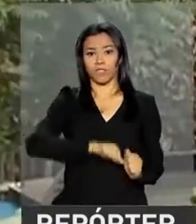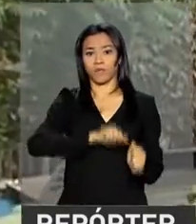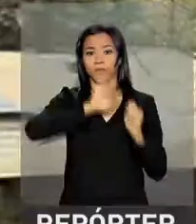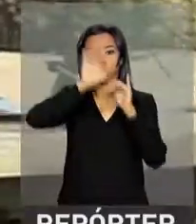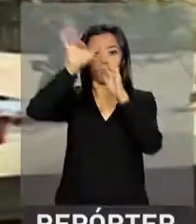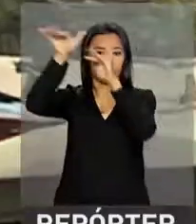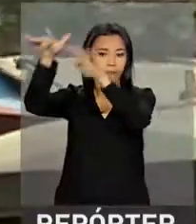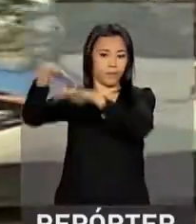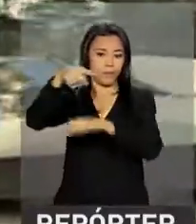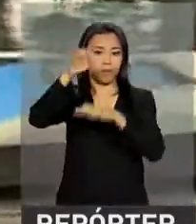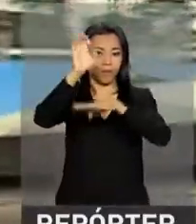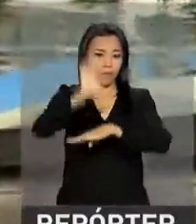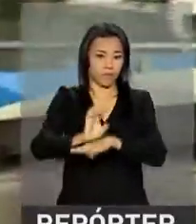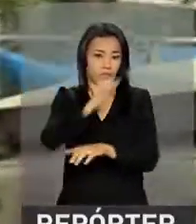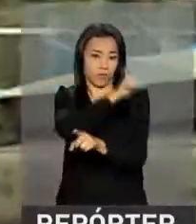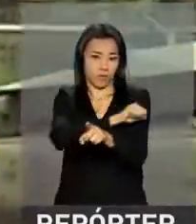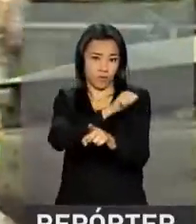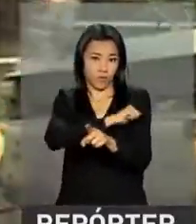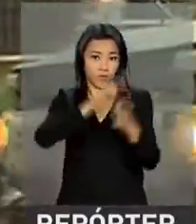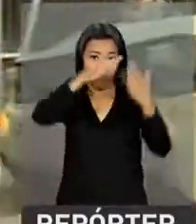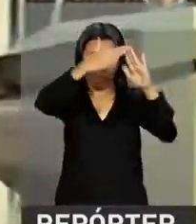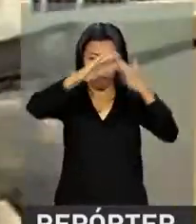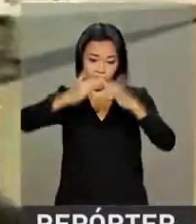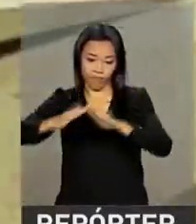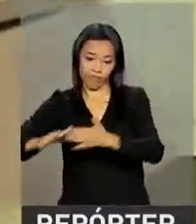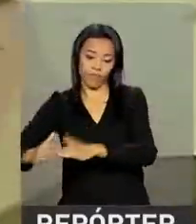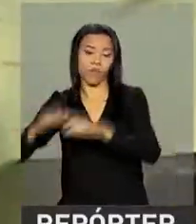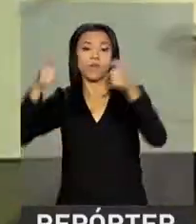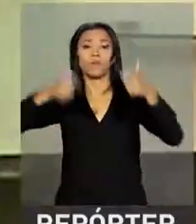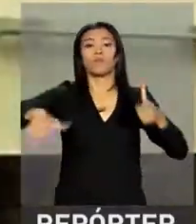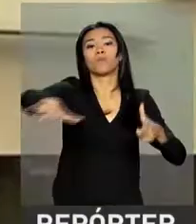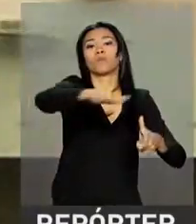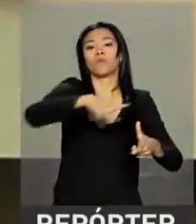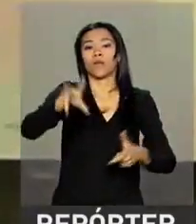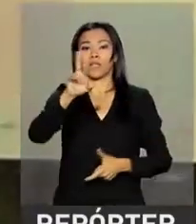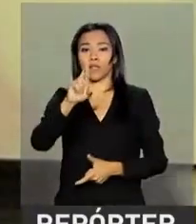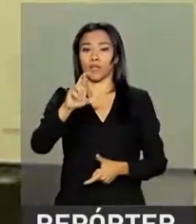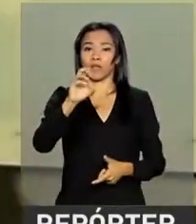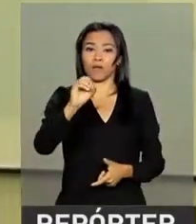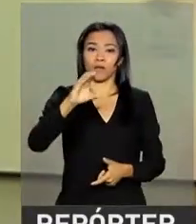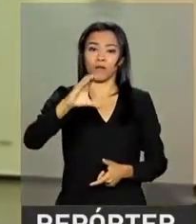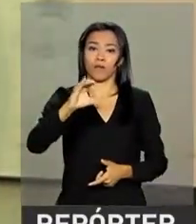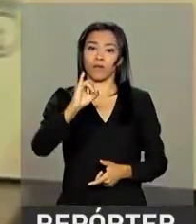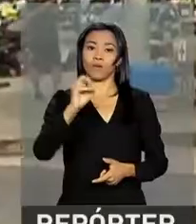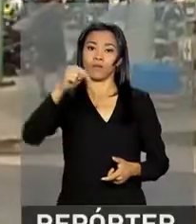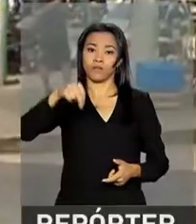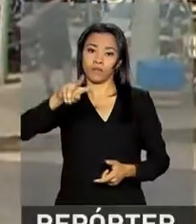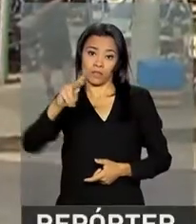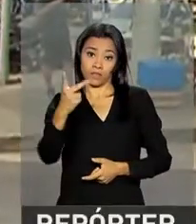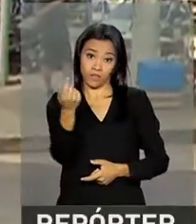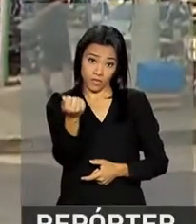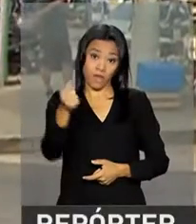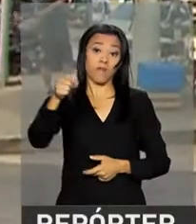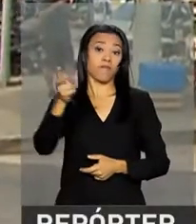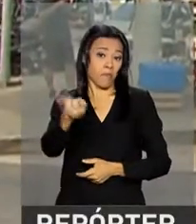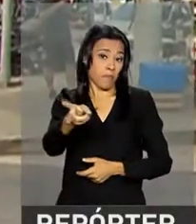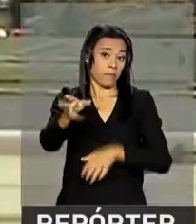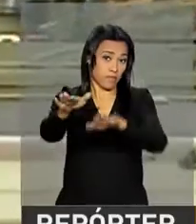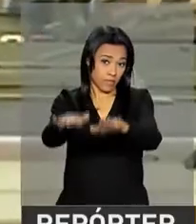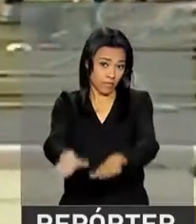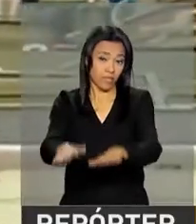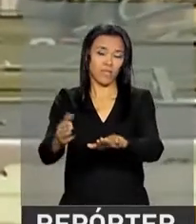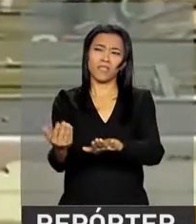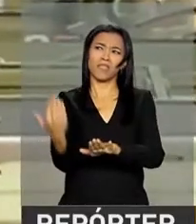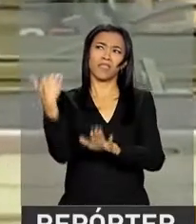patrulhamento nos acessos da comunidade da rocinha no rio de janeiro vão permanecer popular o exército está na favela desde a última